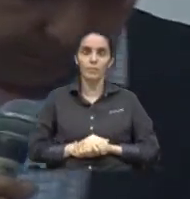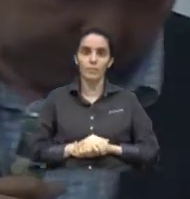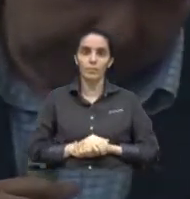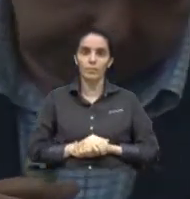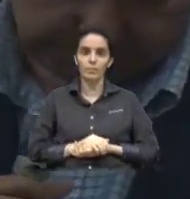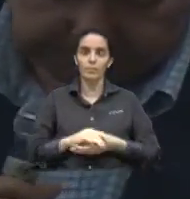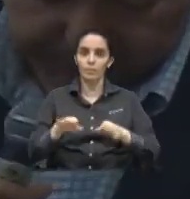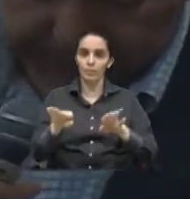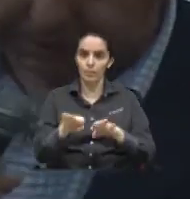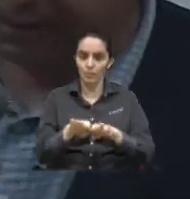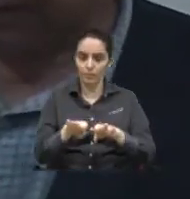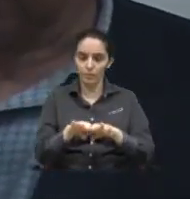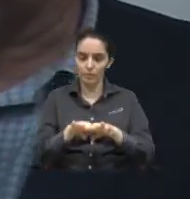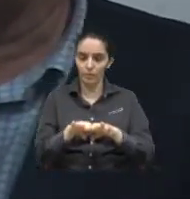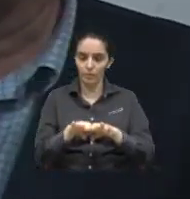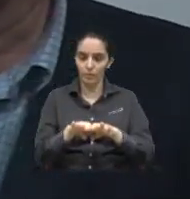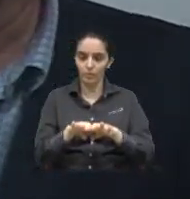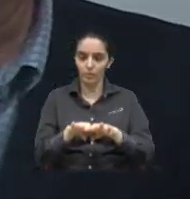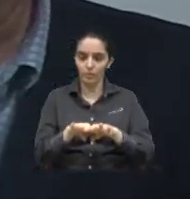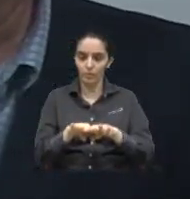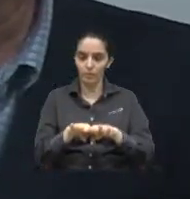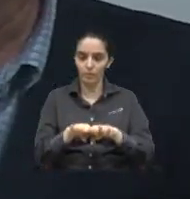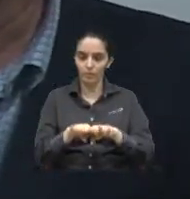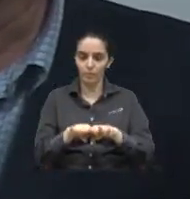E também